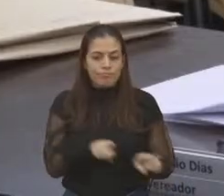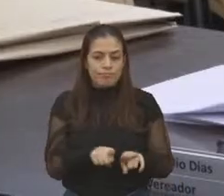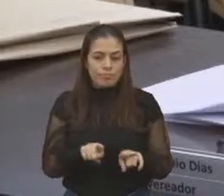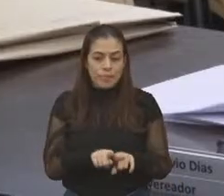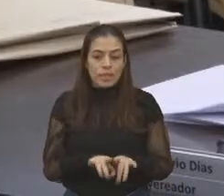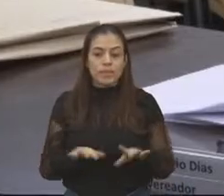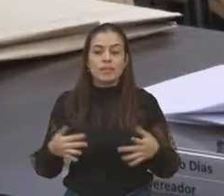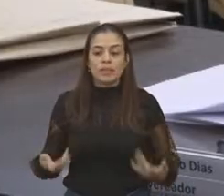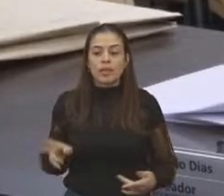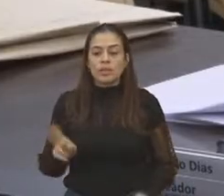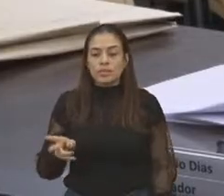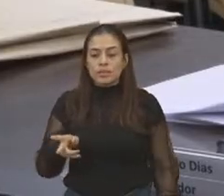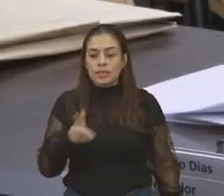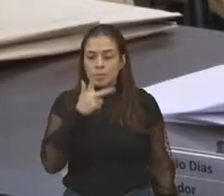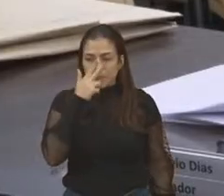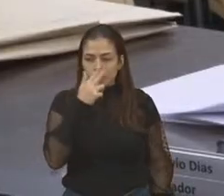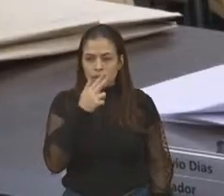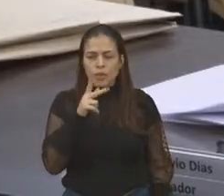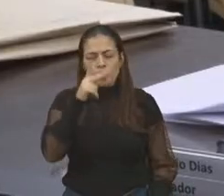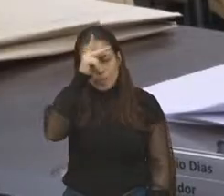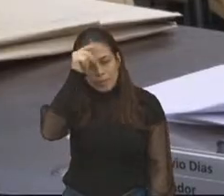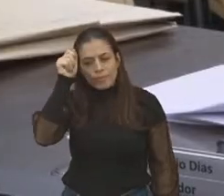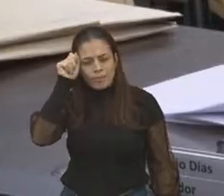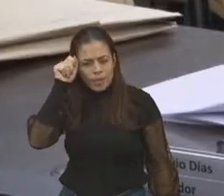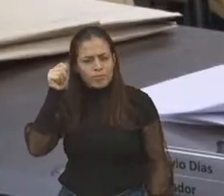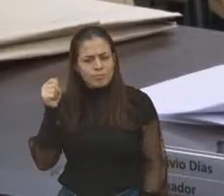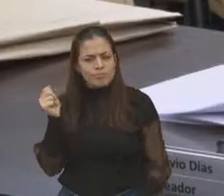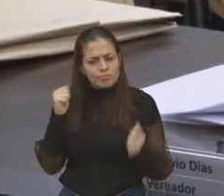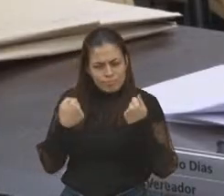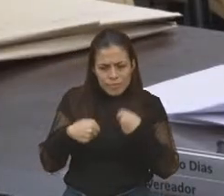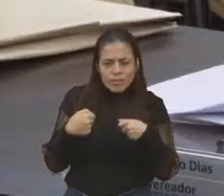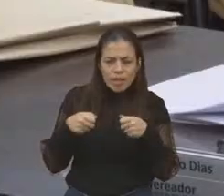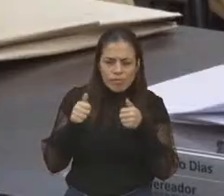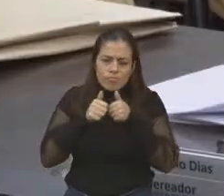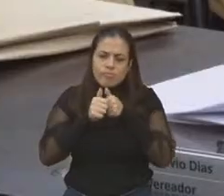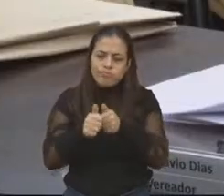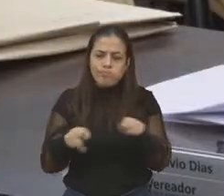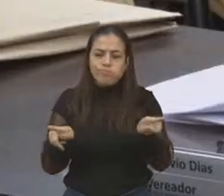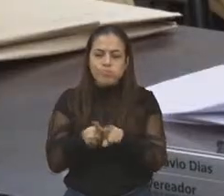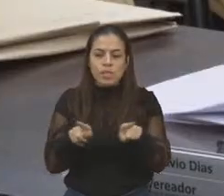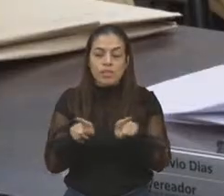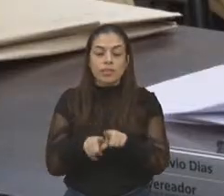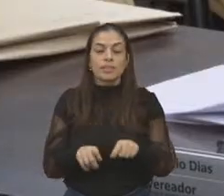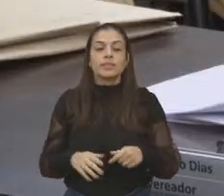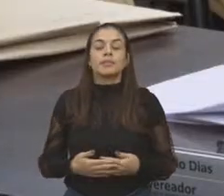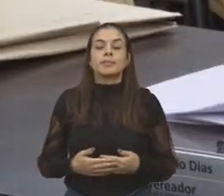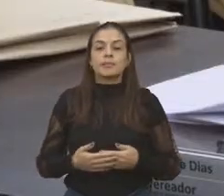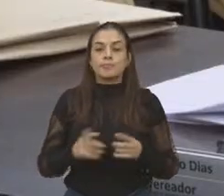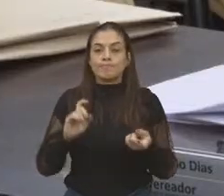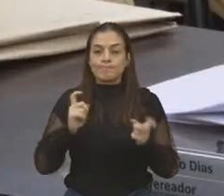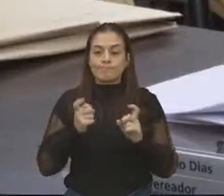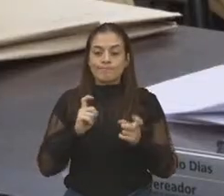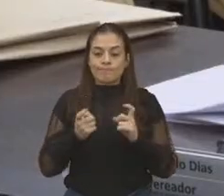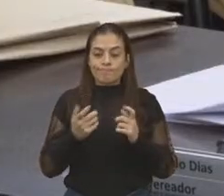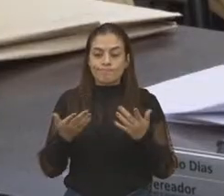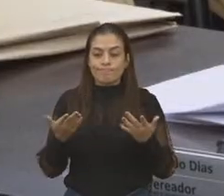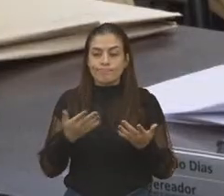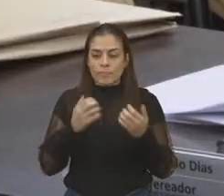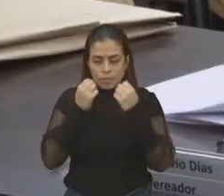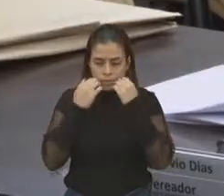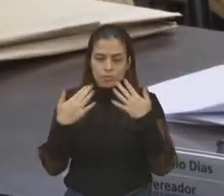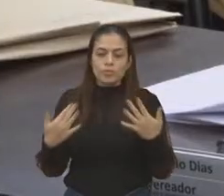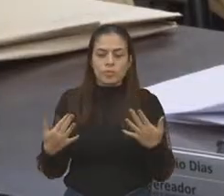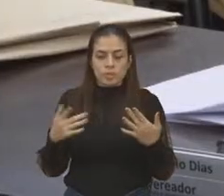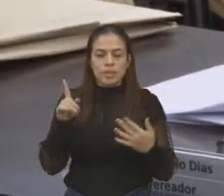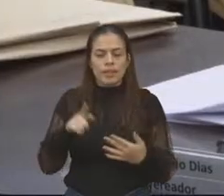Então, eu sempre achei que o prefeito devia também acompanhar, não é? Essa sessão, que é essa audiência